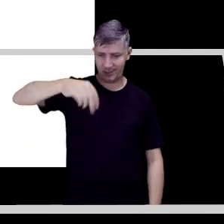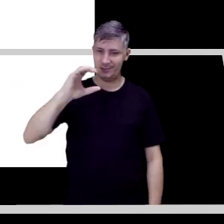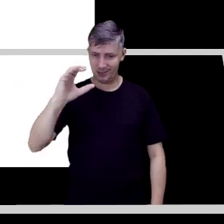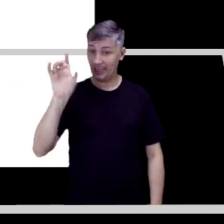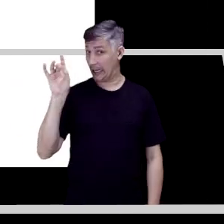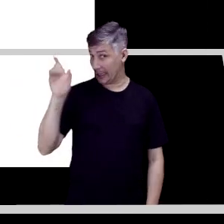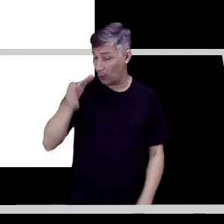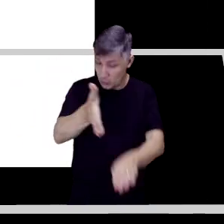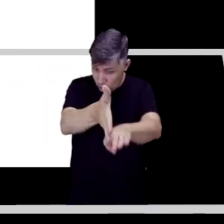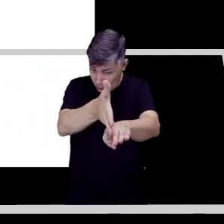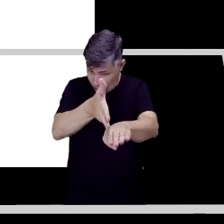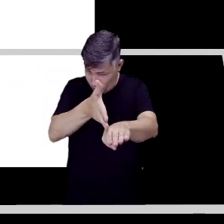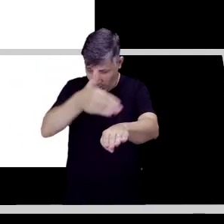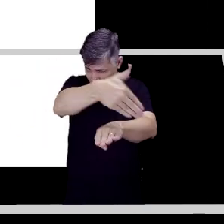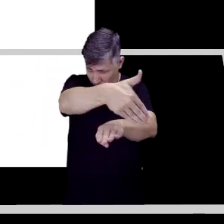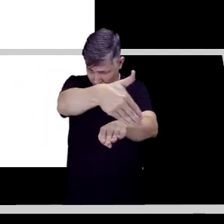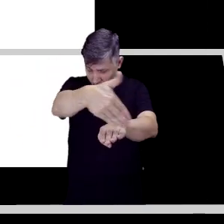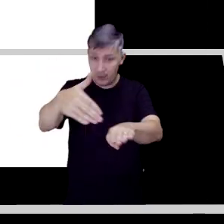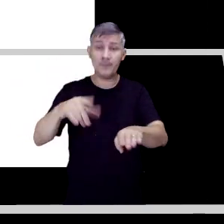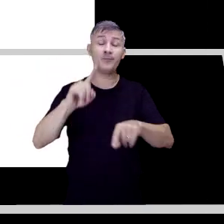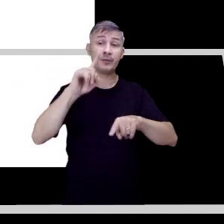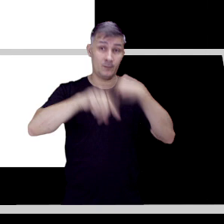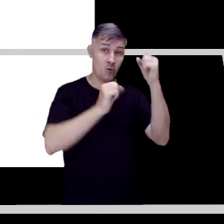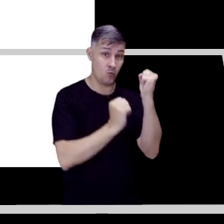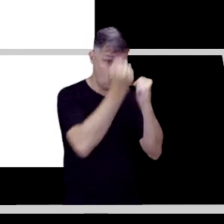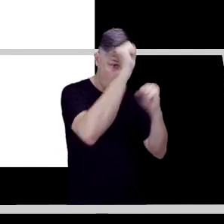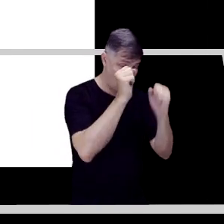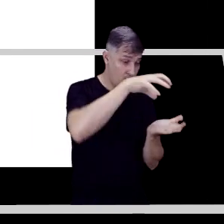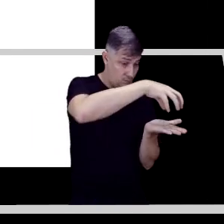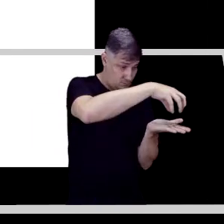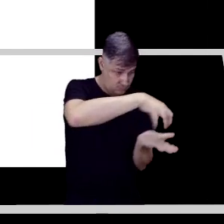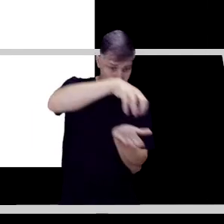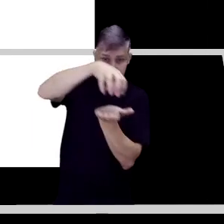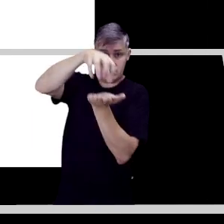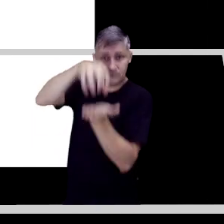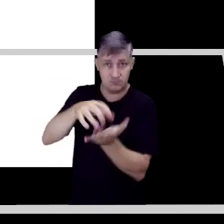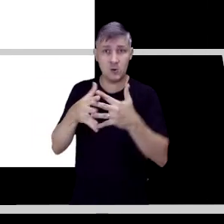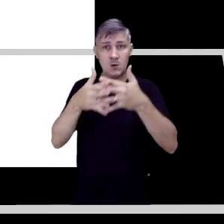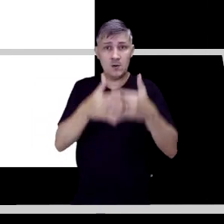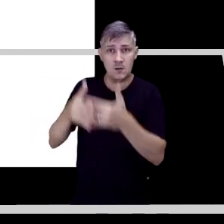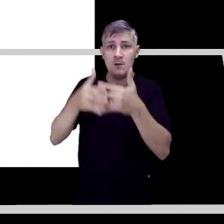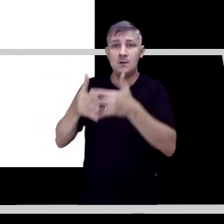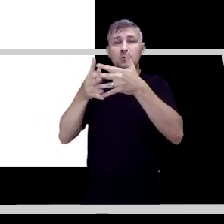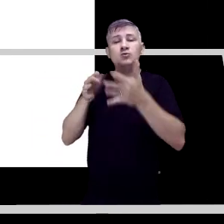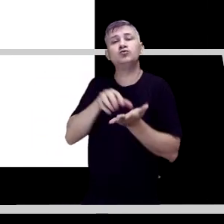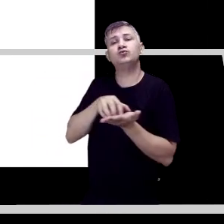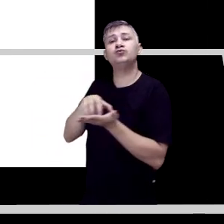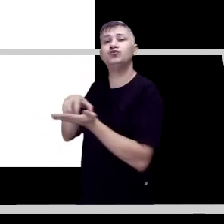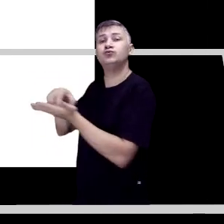do CNC, de cada um desses painéis, a saída disso da fábrica, o